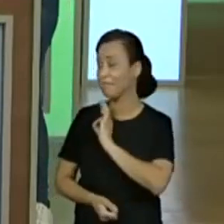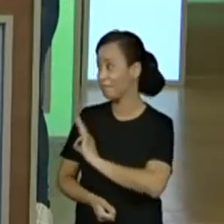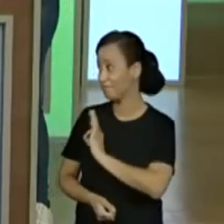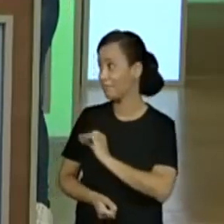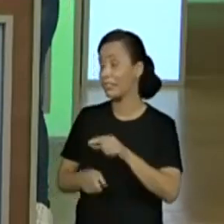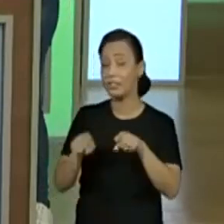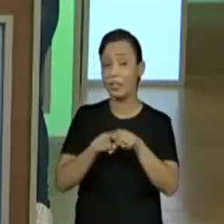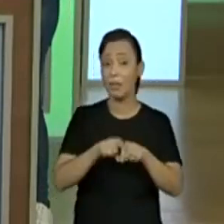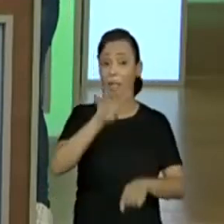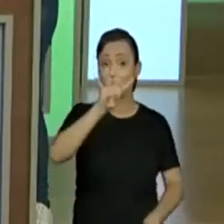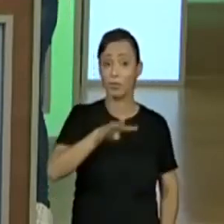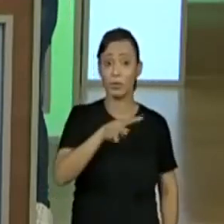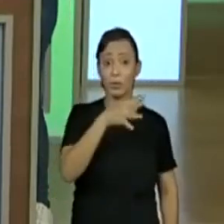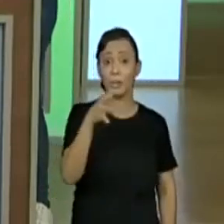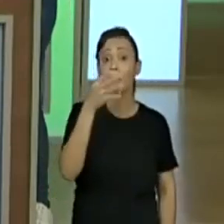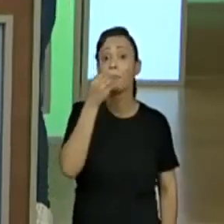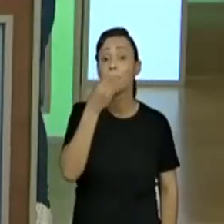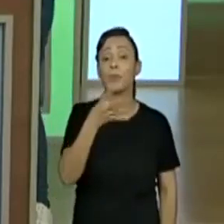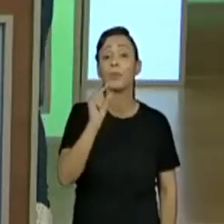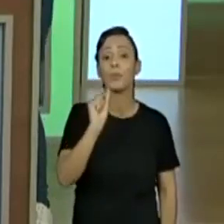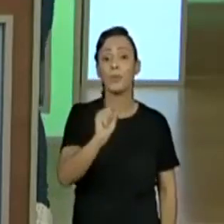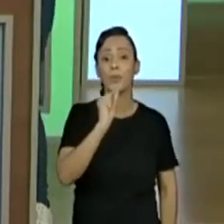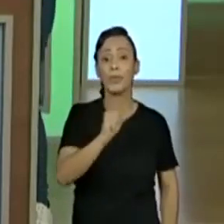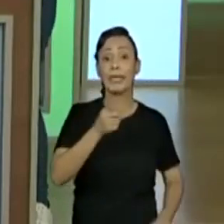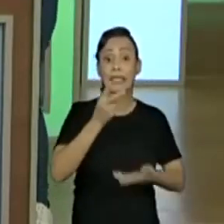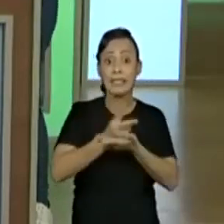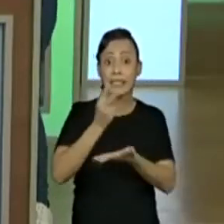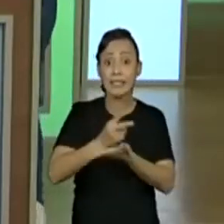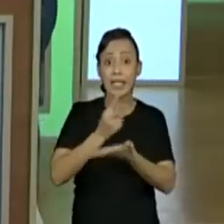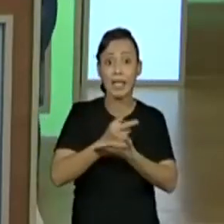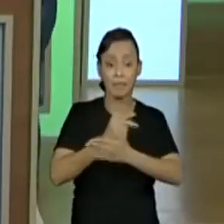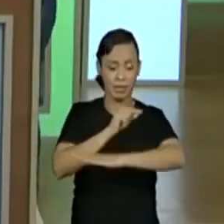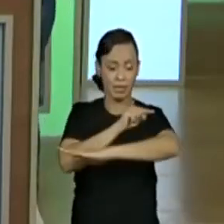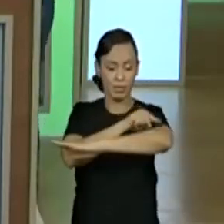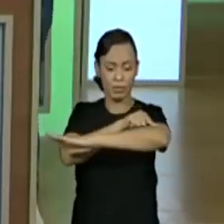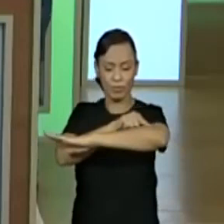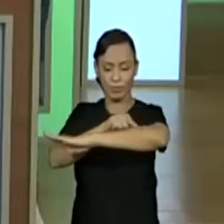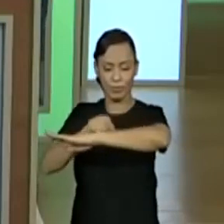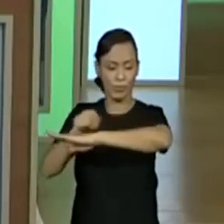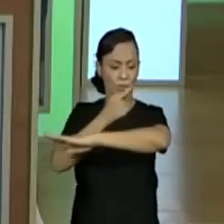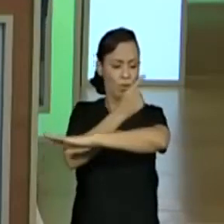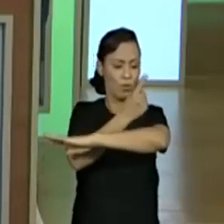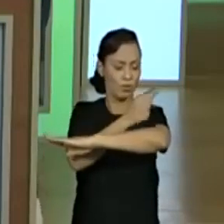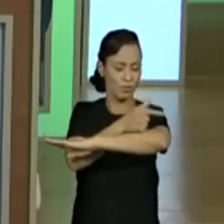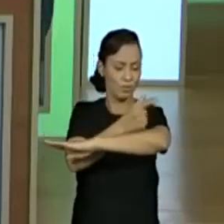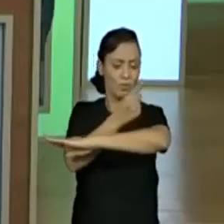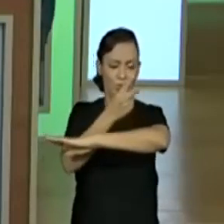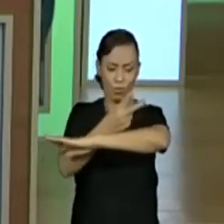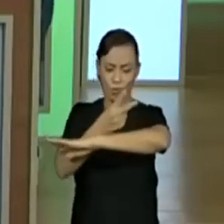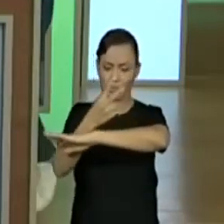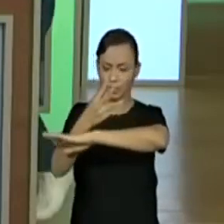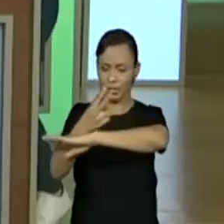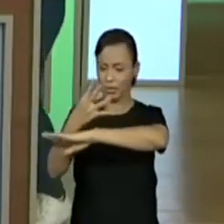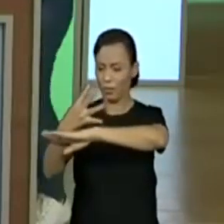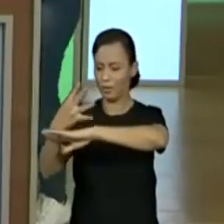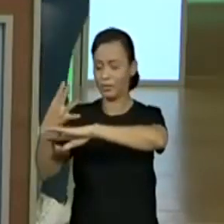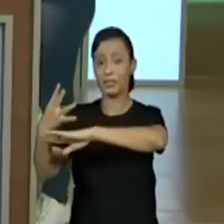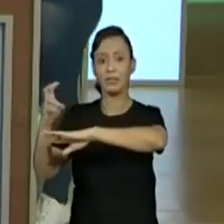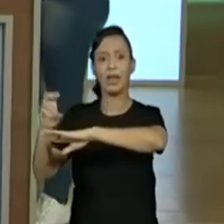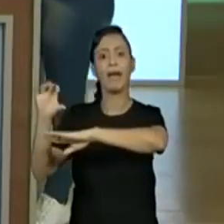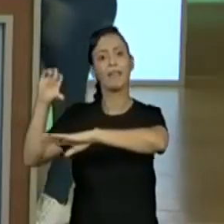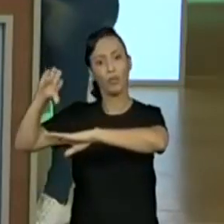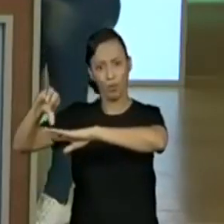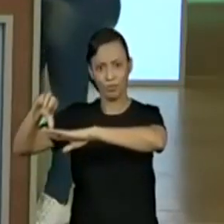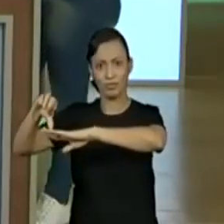numérico, a regularidade na linha é sempre de 1 em 1, né, professora? Exatamente. E na coluna, sempre de 10 em 10. Isso